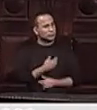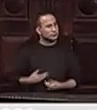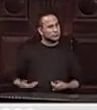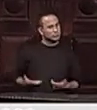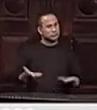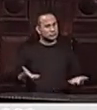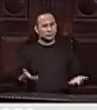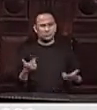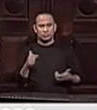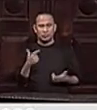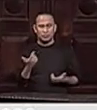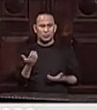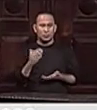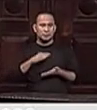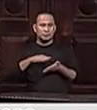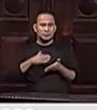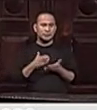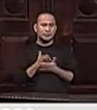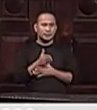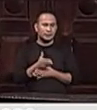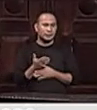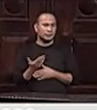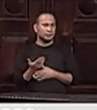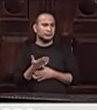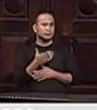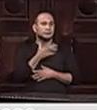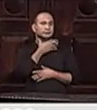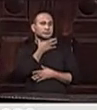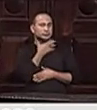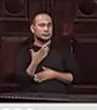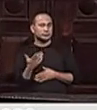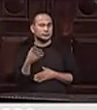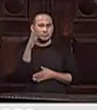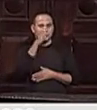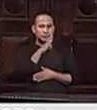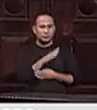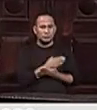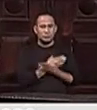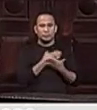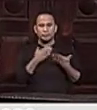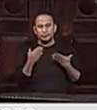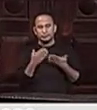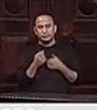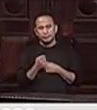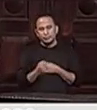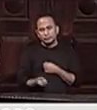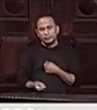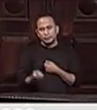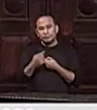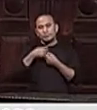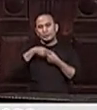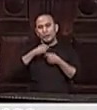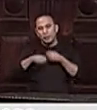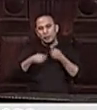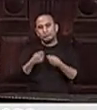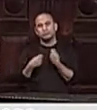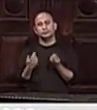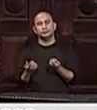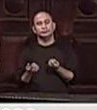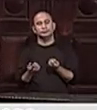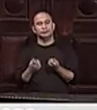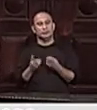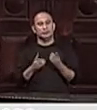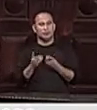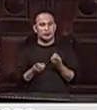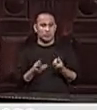não há saída da crise. O Brasil começa, pelo menos, a um iniciozinho de volta da atividade econômica, enquanto o Rio